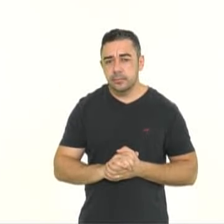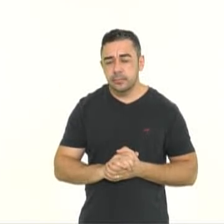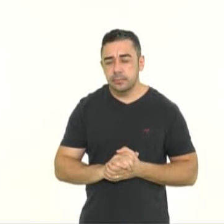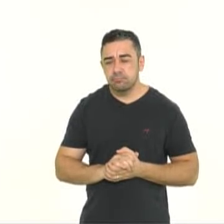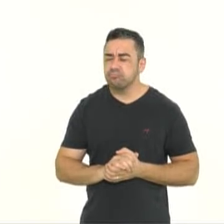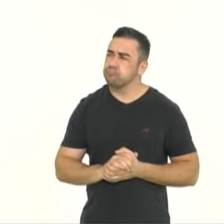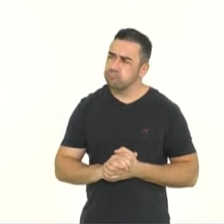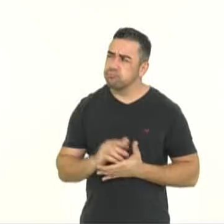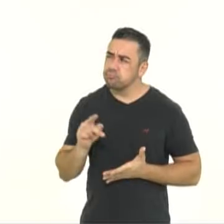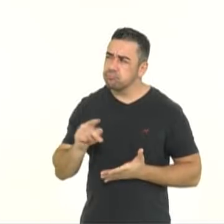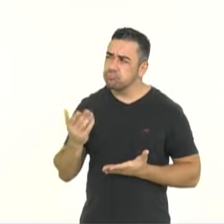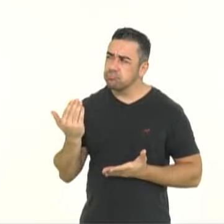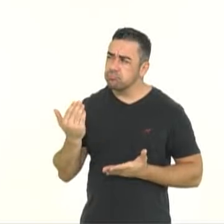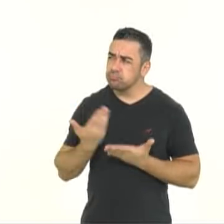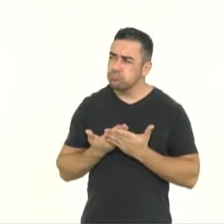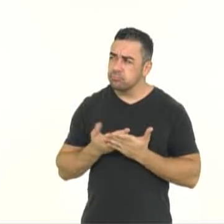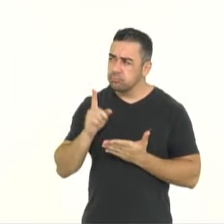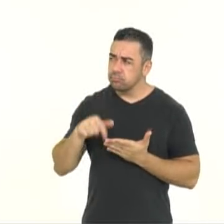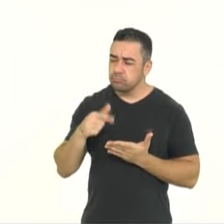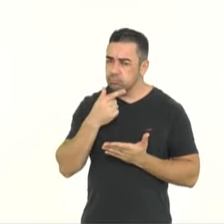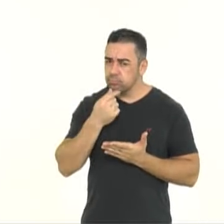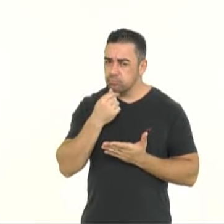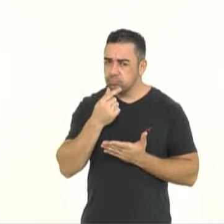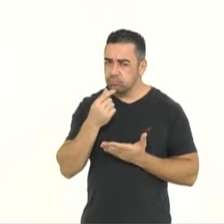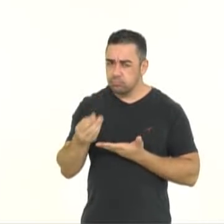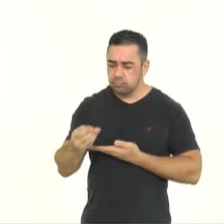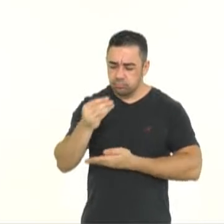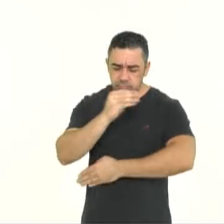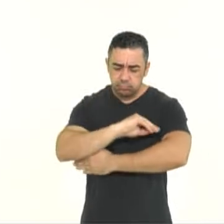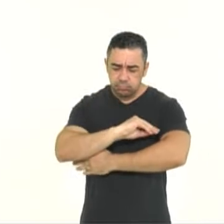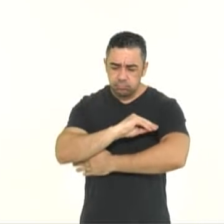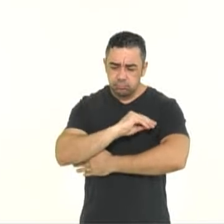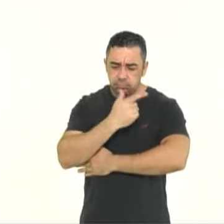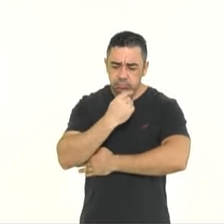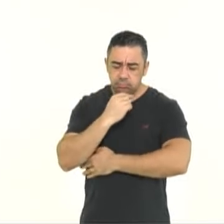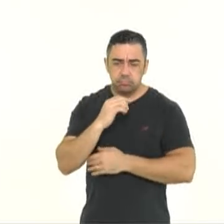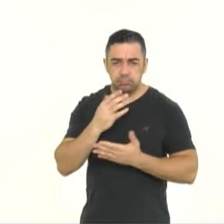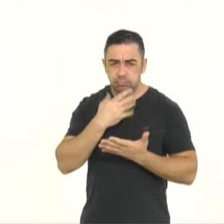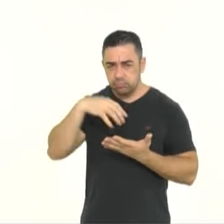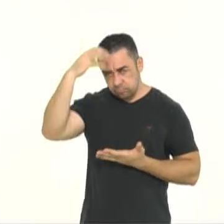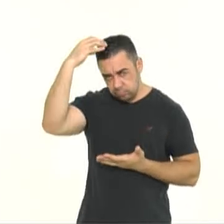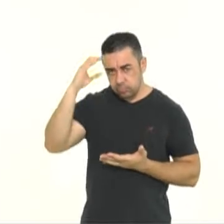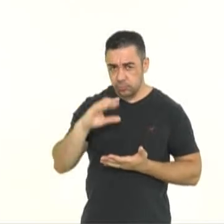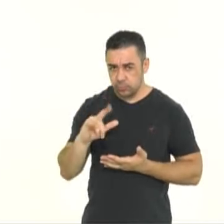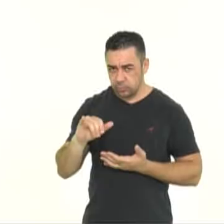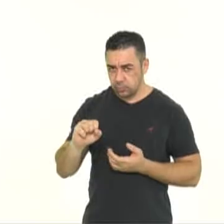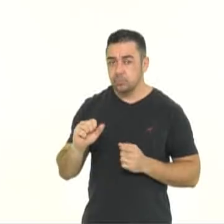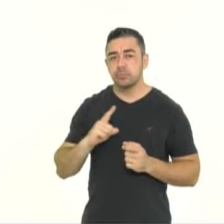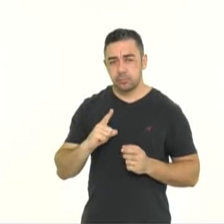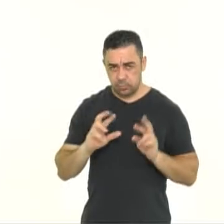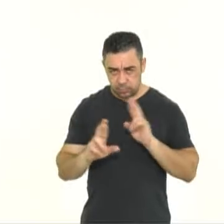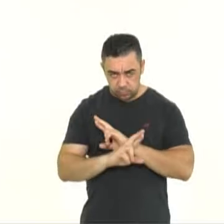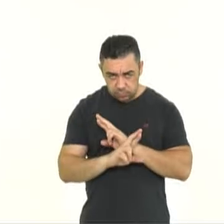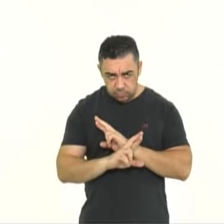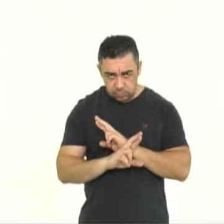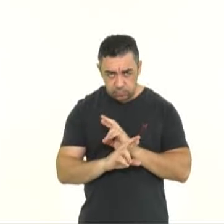Professor, na aula passada não era uma do batismo do Clovis lá, da conversão dele? Sim. Tem alguma relação, professor?